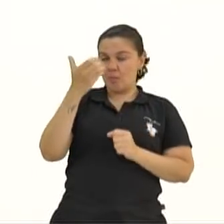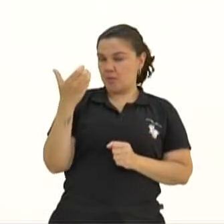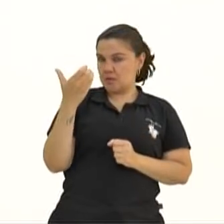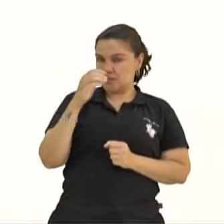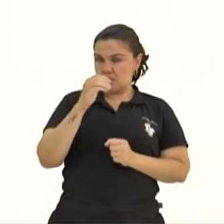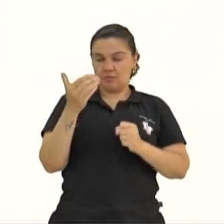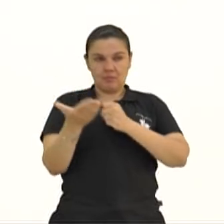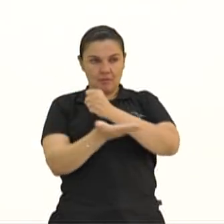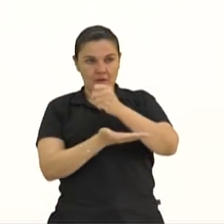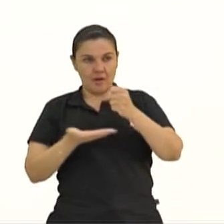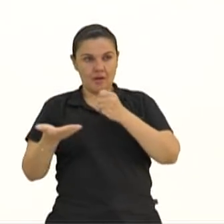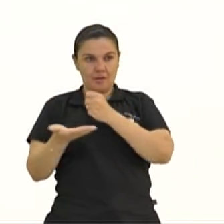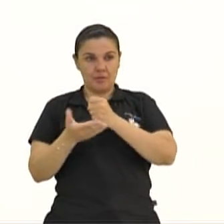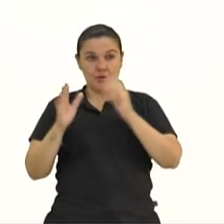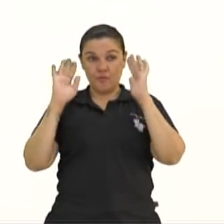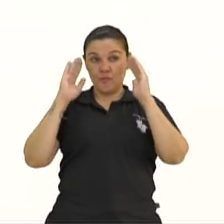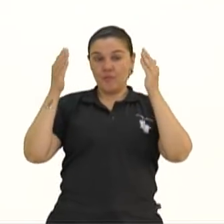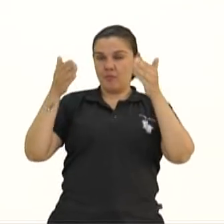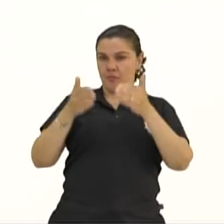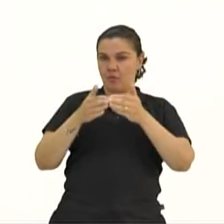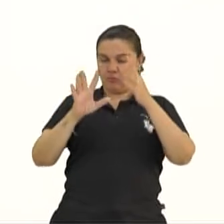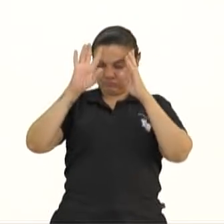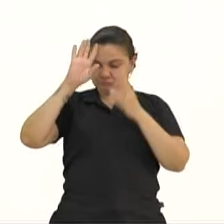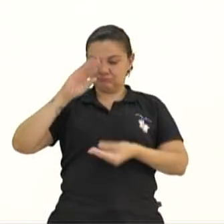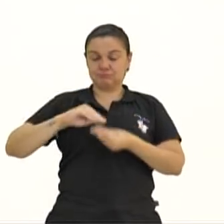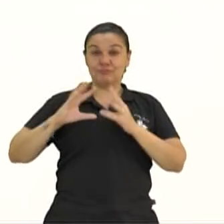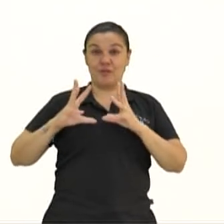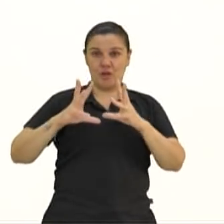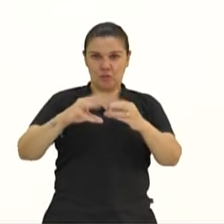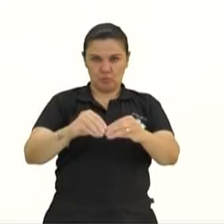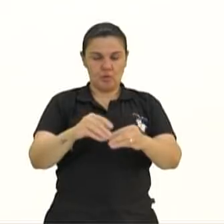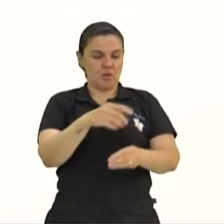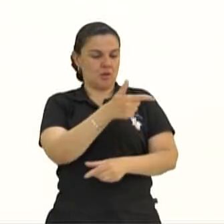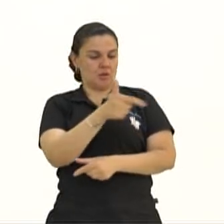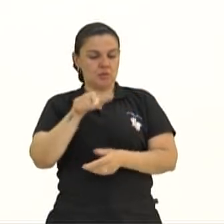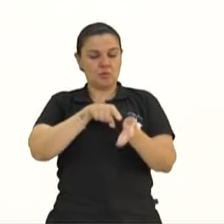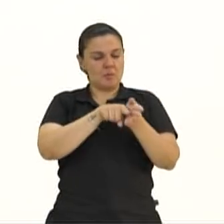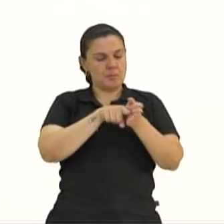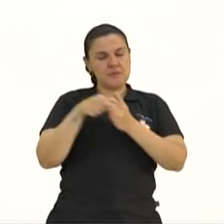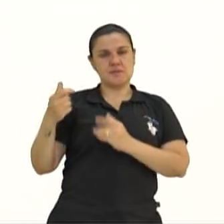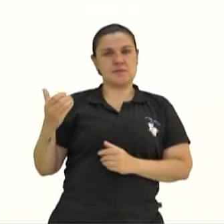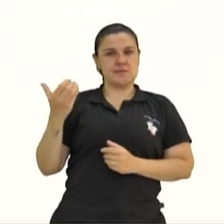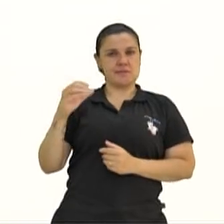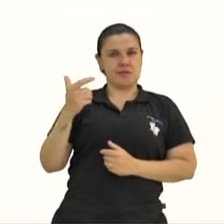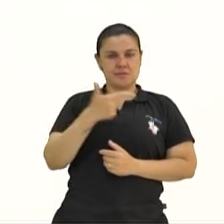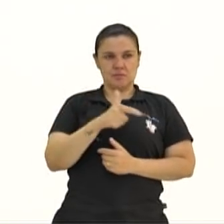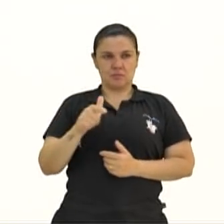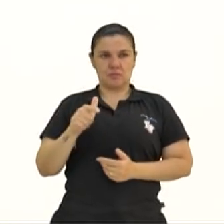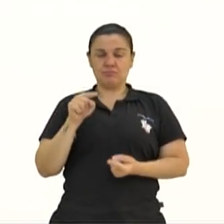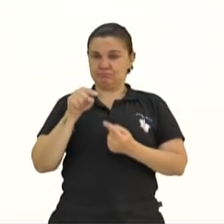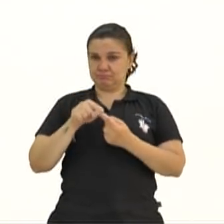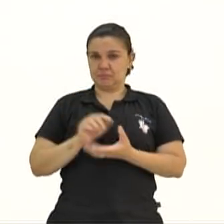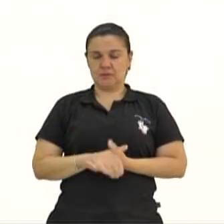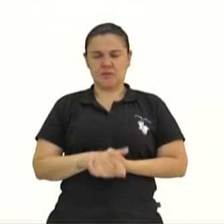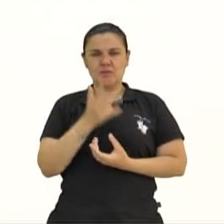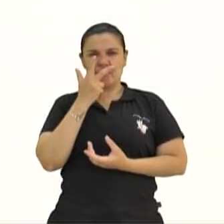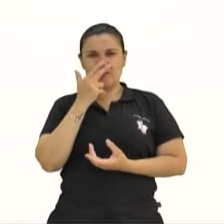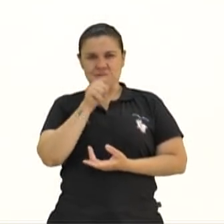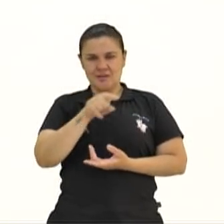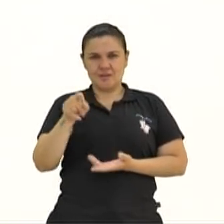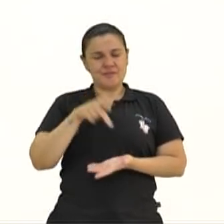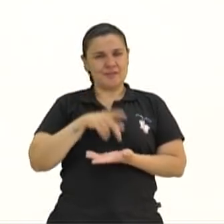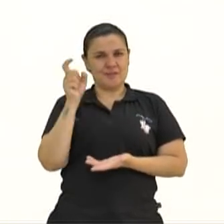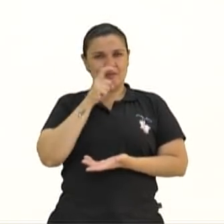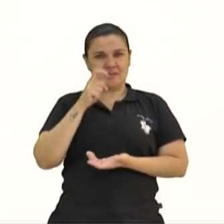uma ciência que se fundamenta exclusivamente no senso comum, não utilizando o método científico como fundamento. O que você acha?